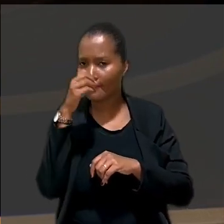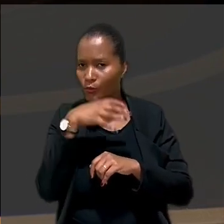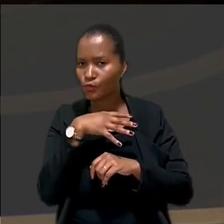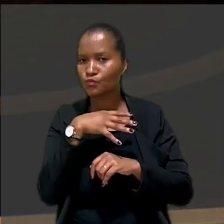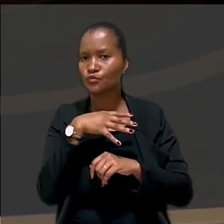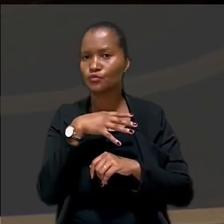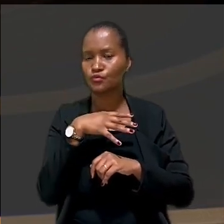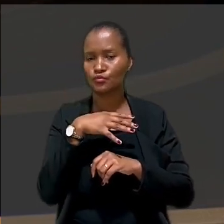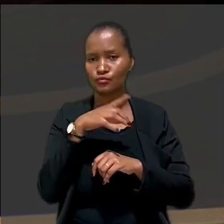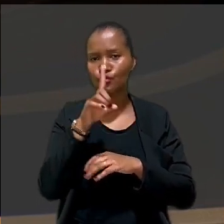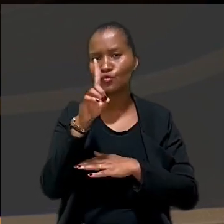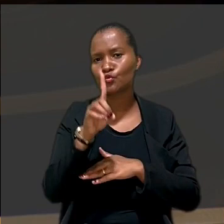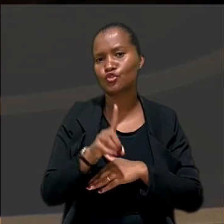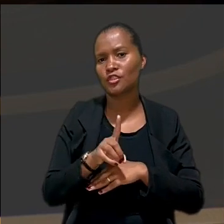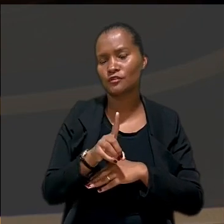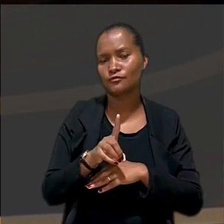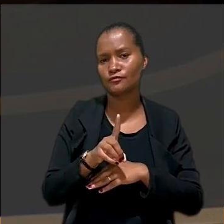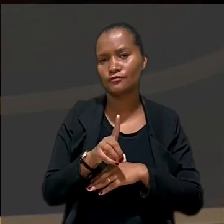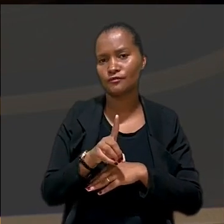abuso do direito